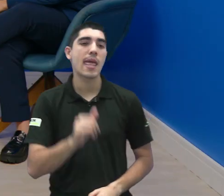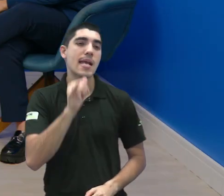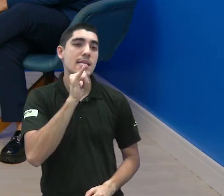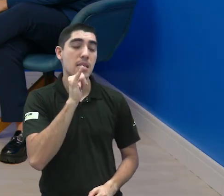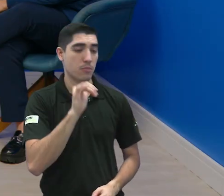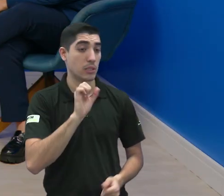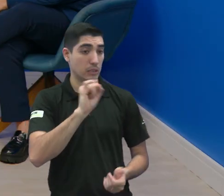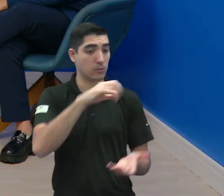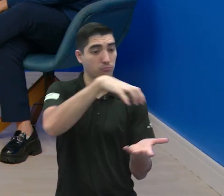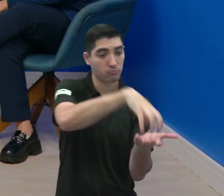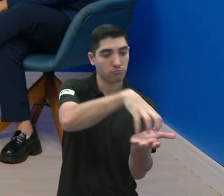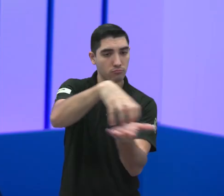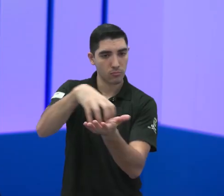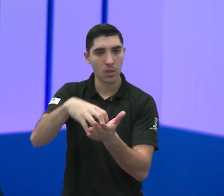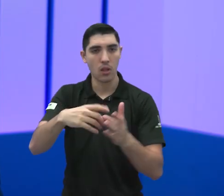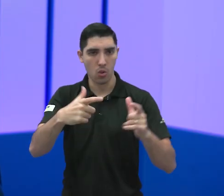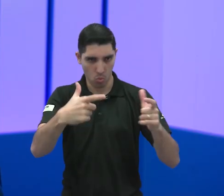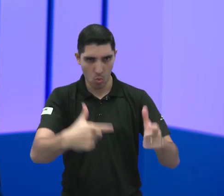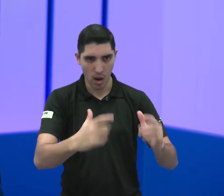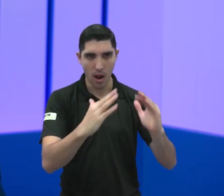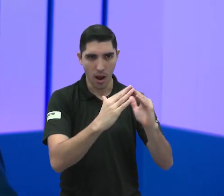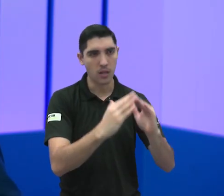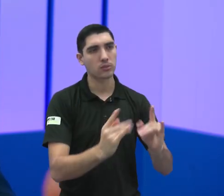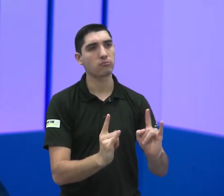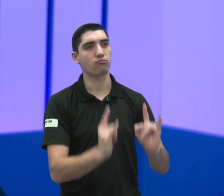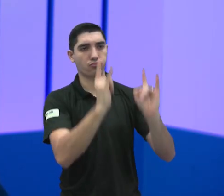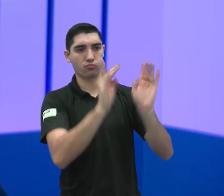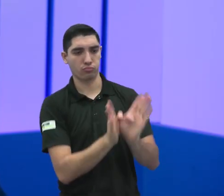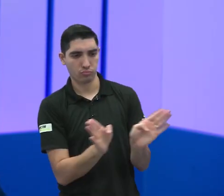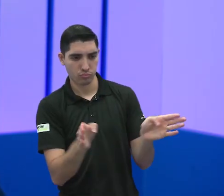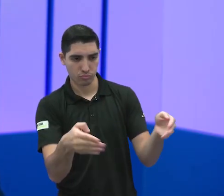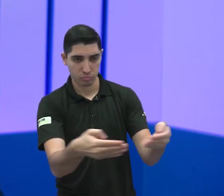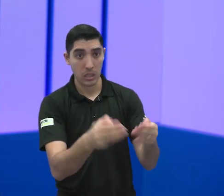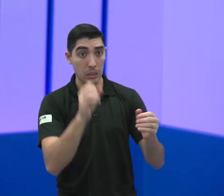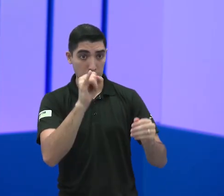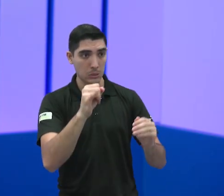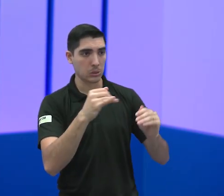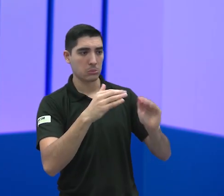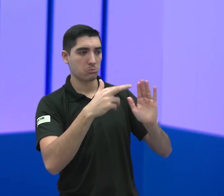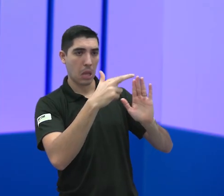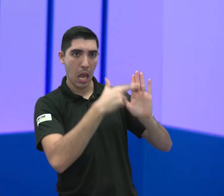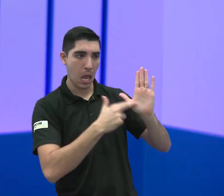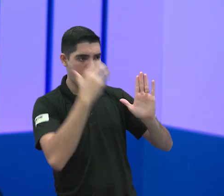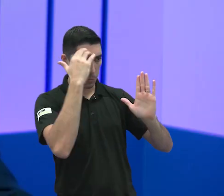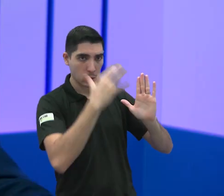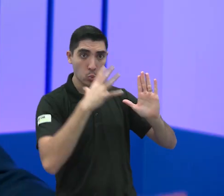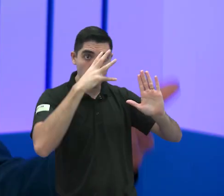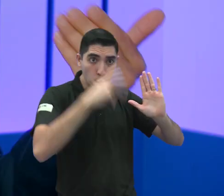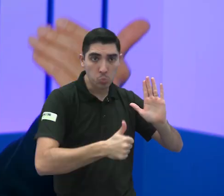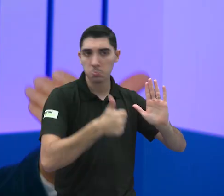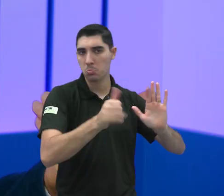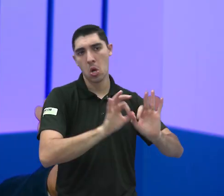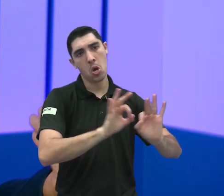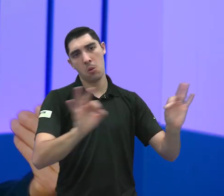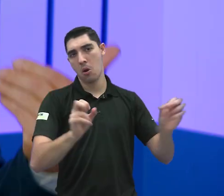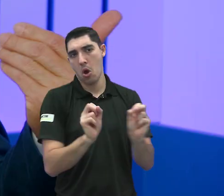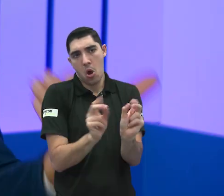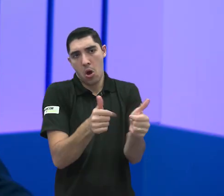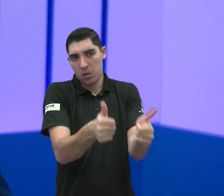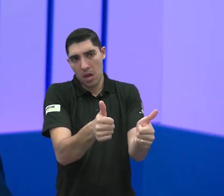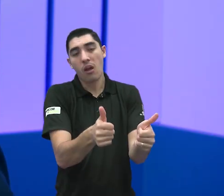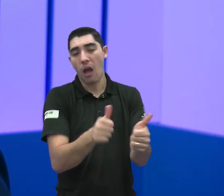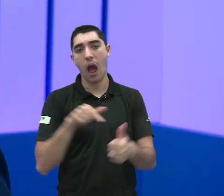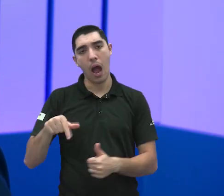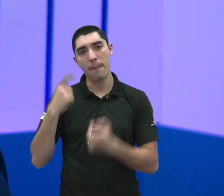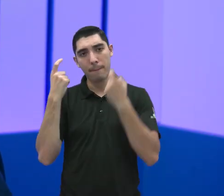os loteamentos, os conjuntos habitacionais suprirem todas essas demandas, ótimo. O poder público pode se olhar para as comunidades que não